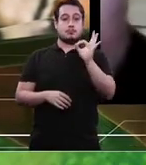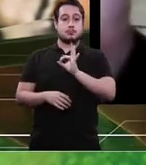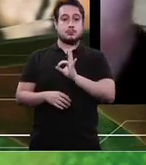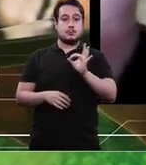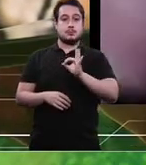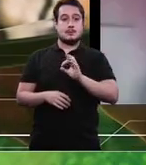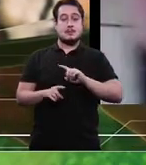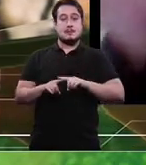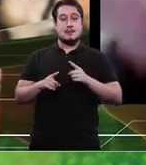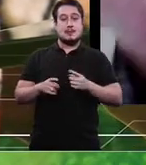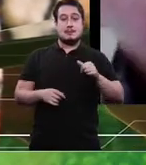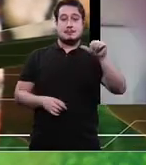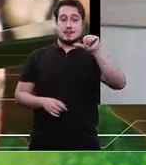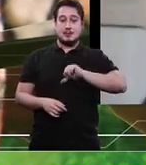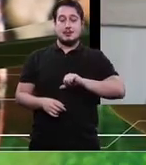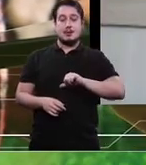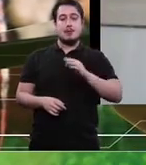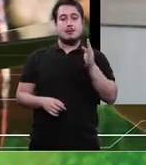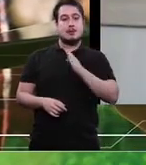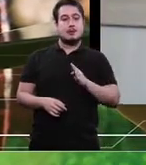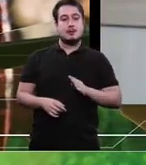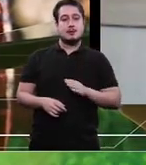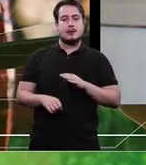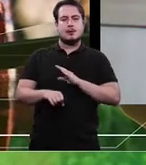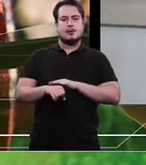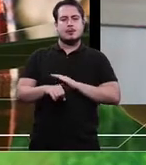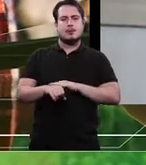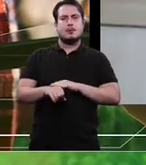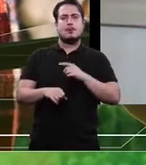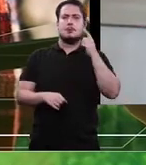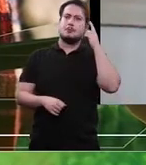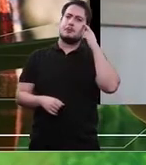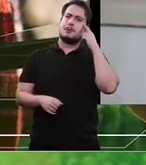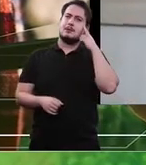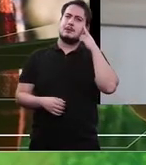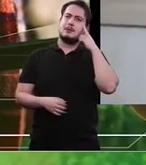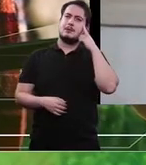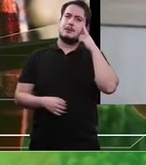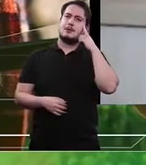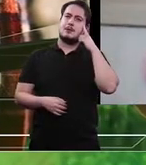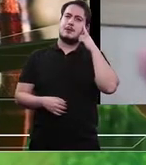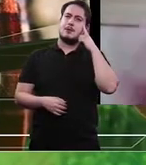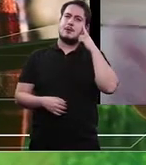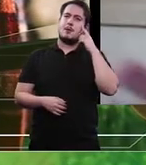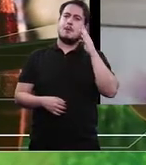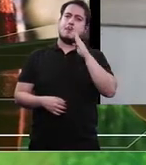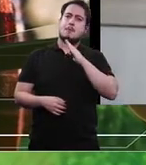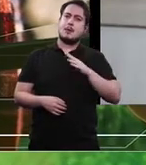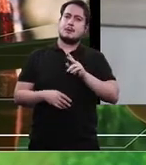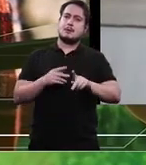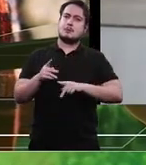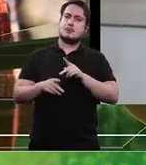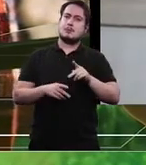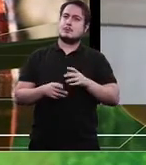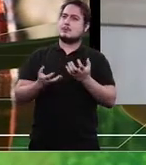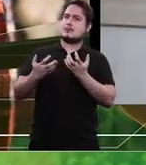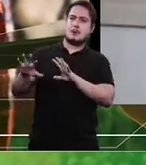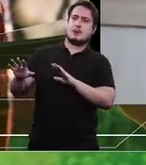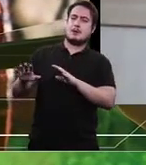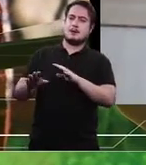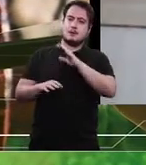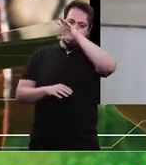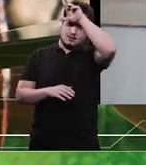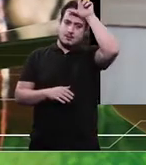estamos prejudicando o Brasil. Em algum momento eu cheguei a pensar que o próprio brasileiro ia querer abrir mão da Amazônia